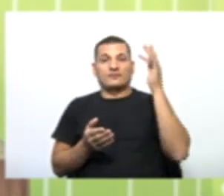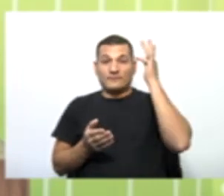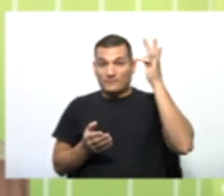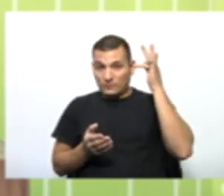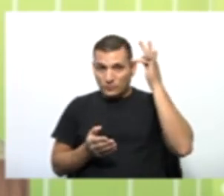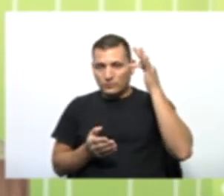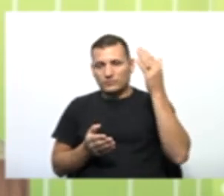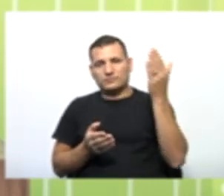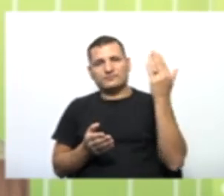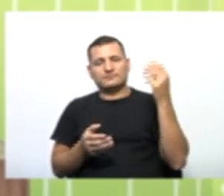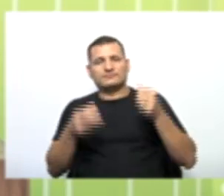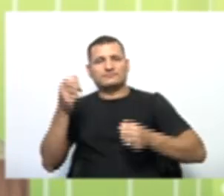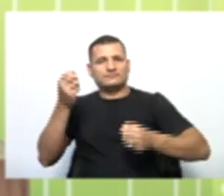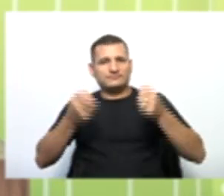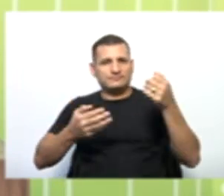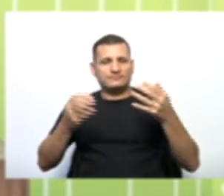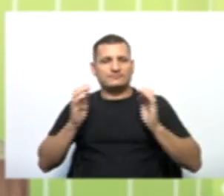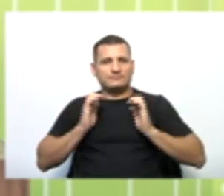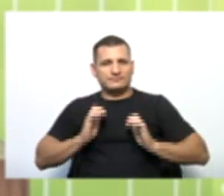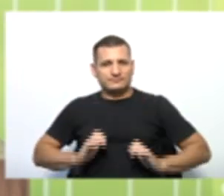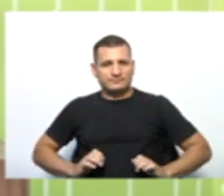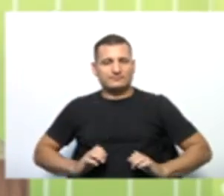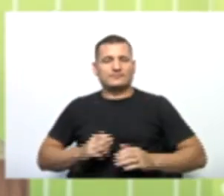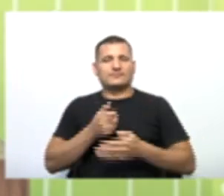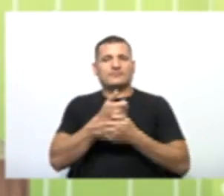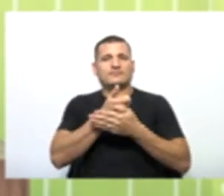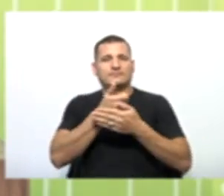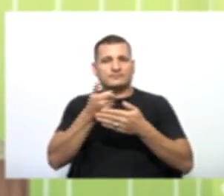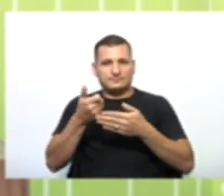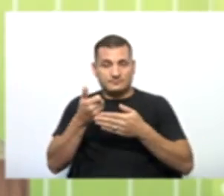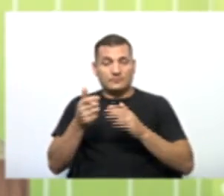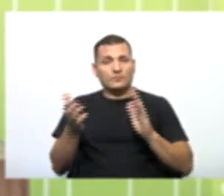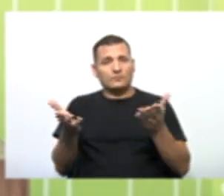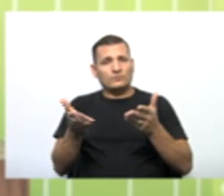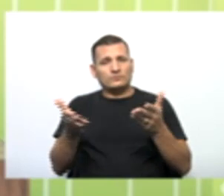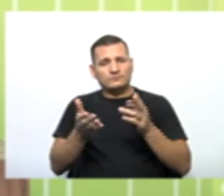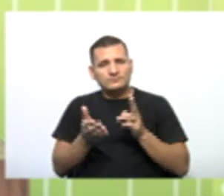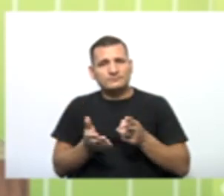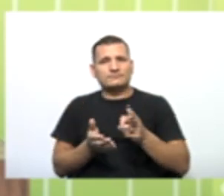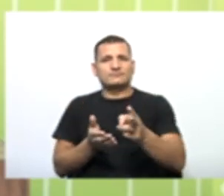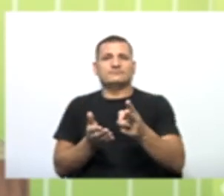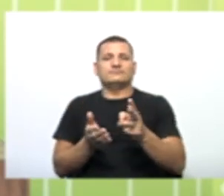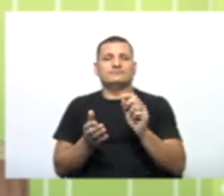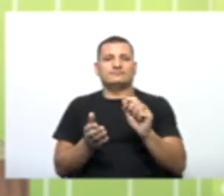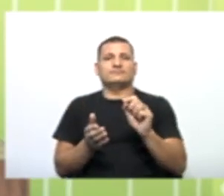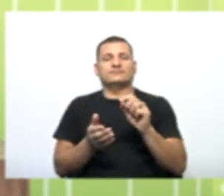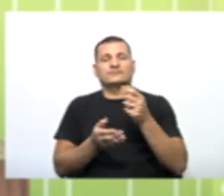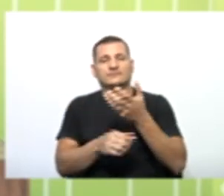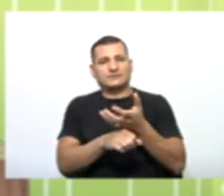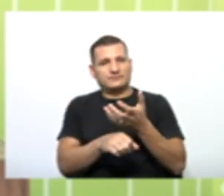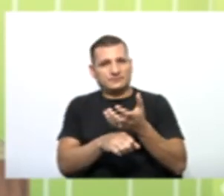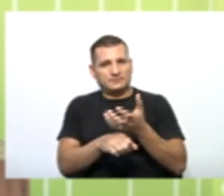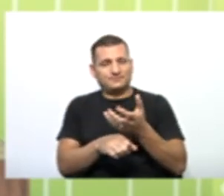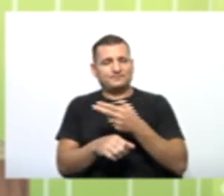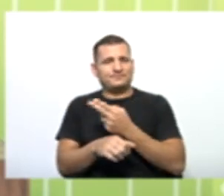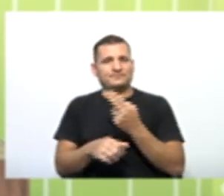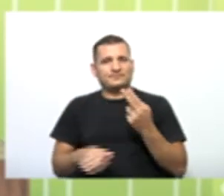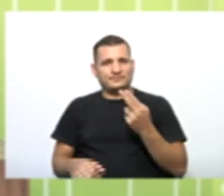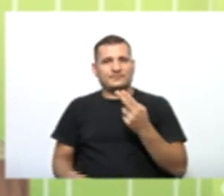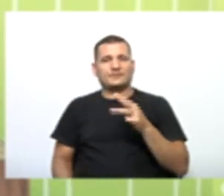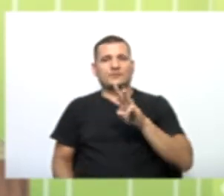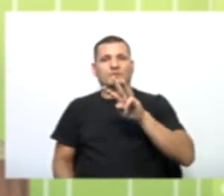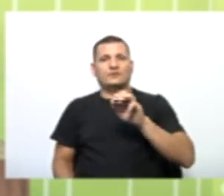da ética, da moral, e estamos aqui para dar continuidade nisso que começamos na semana passada. Eu sou o professor